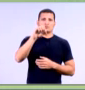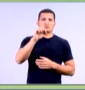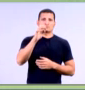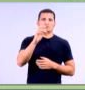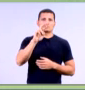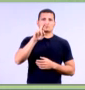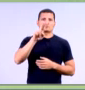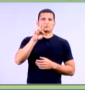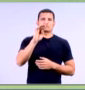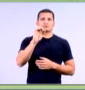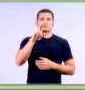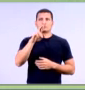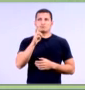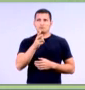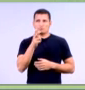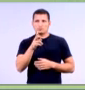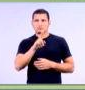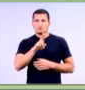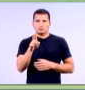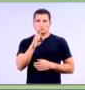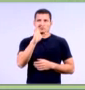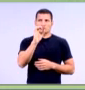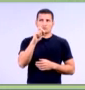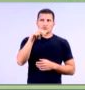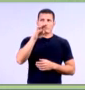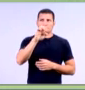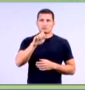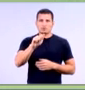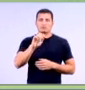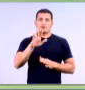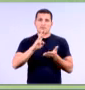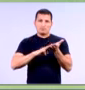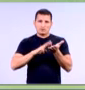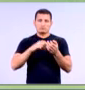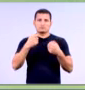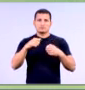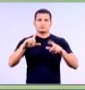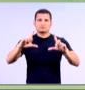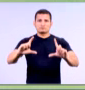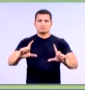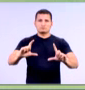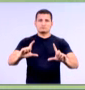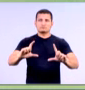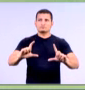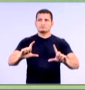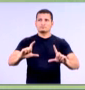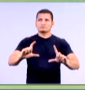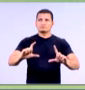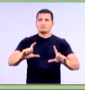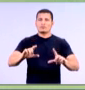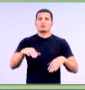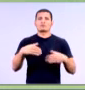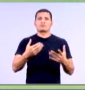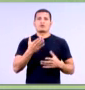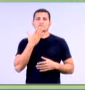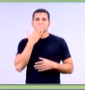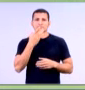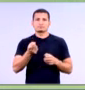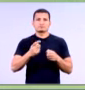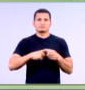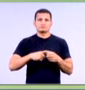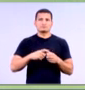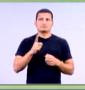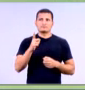Conta corrente e, por ser um método, abre e fecha parênteses. Qual é o tipo de retorno,